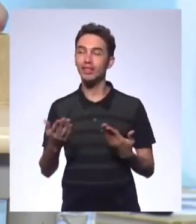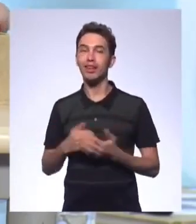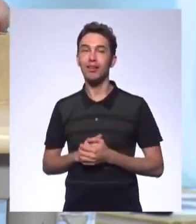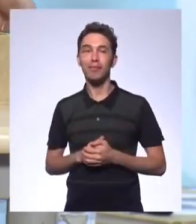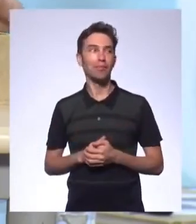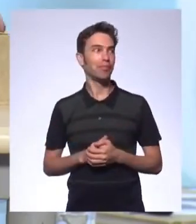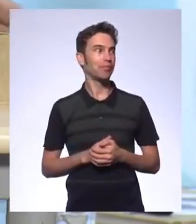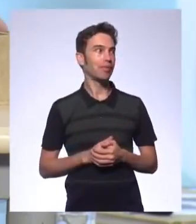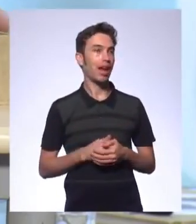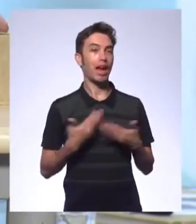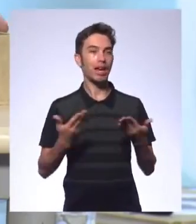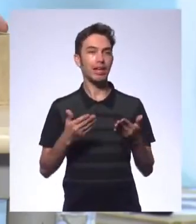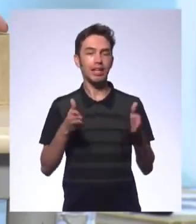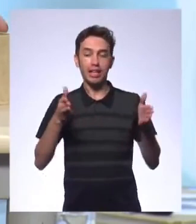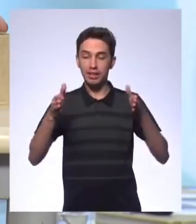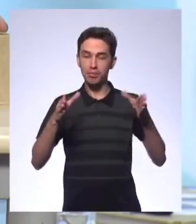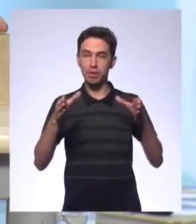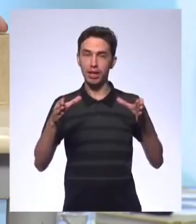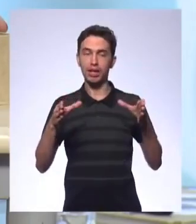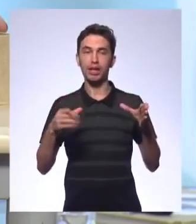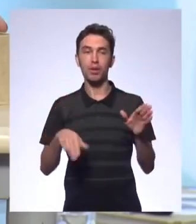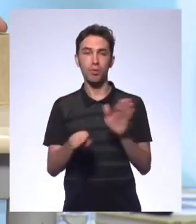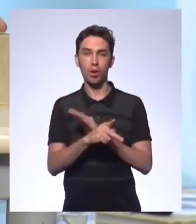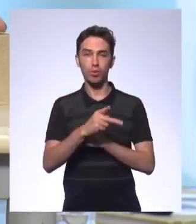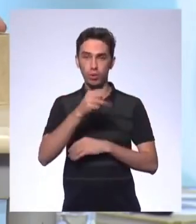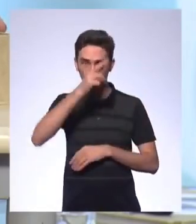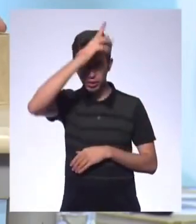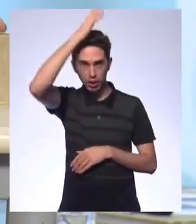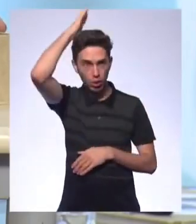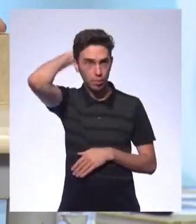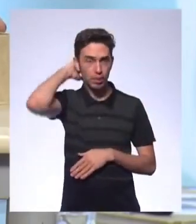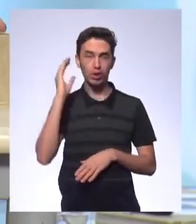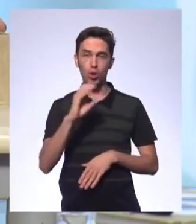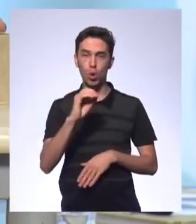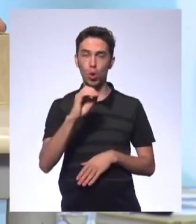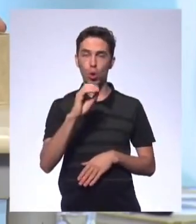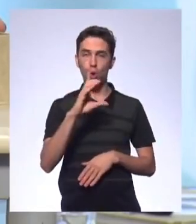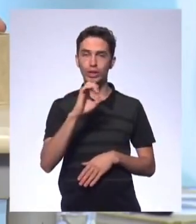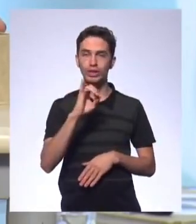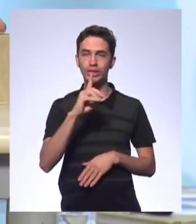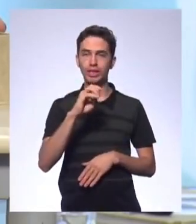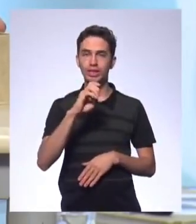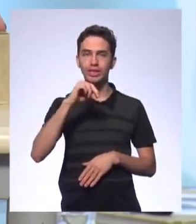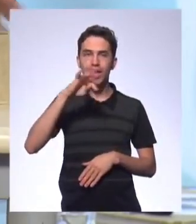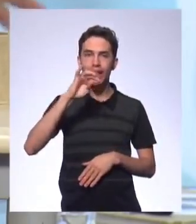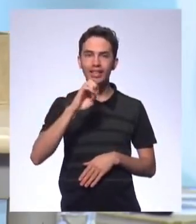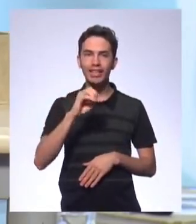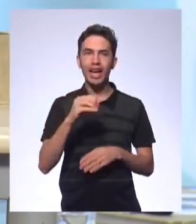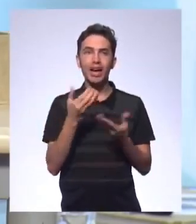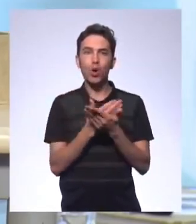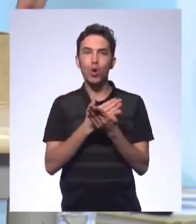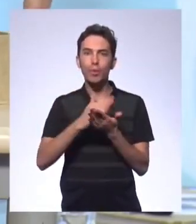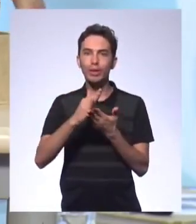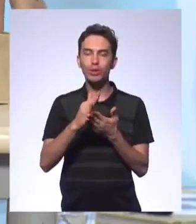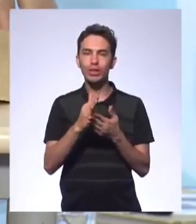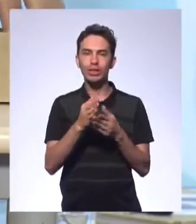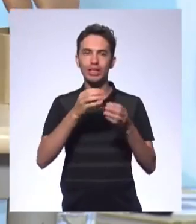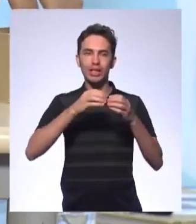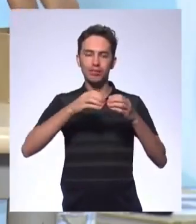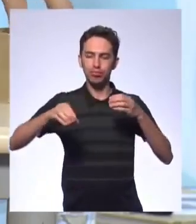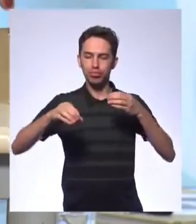Aí, nosso pedacinho aqui, ó, Império Romano do Ocidente, ele começou a se fragmentar. O